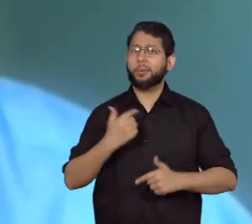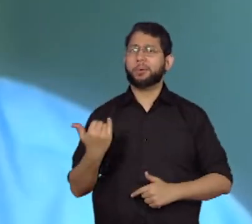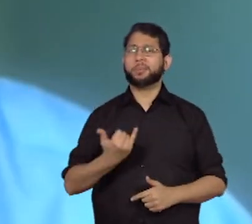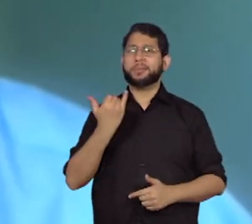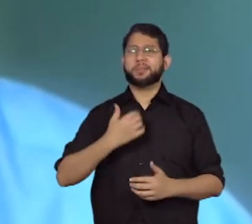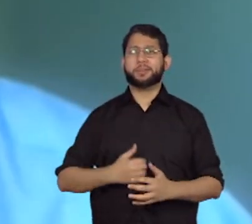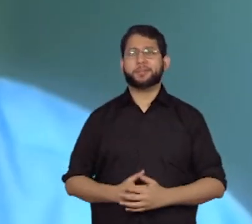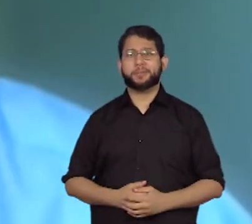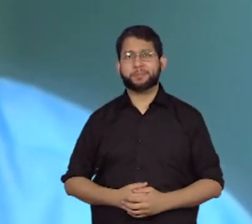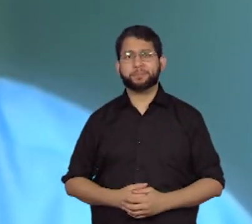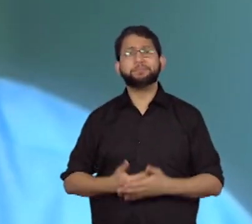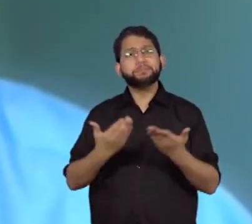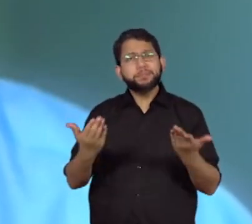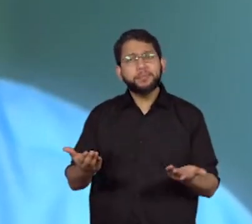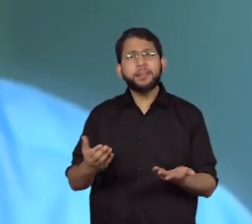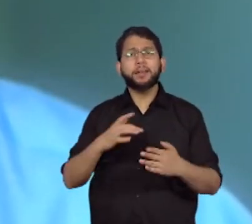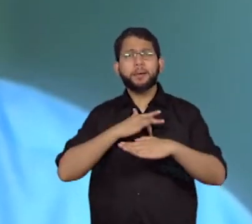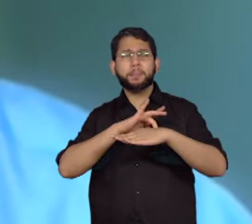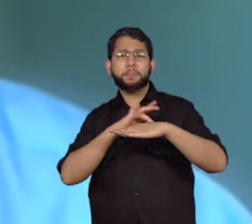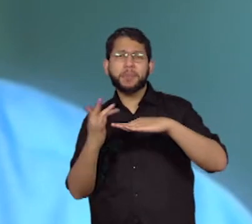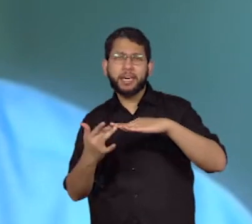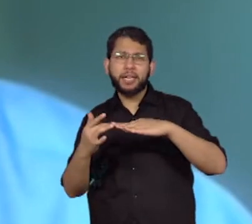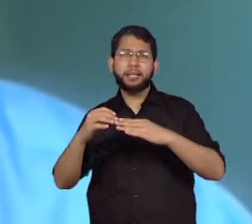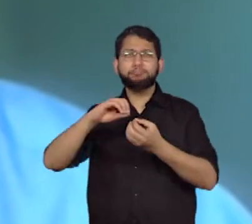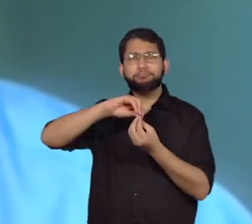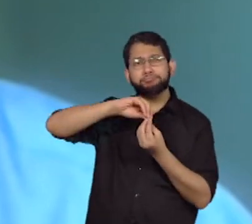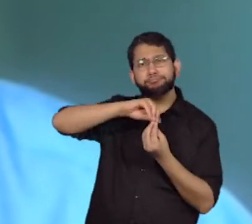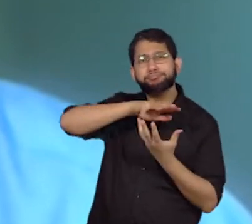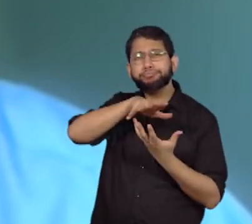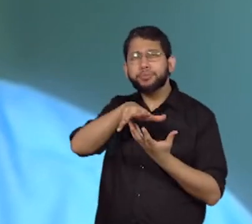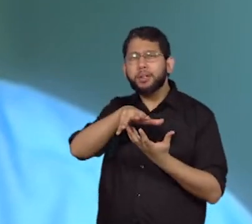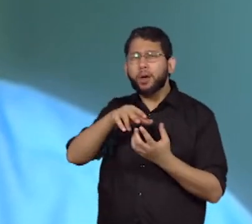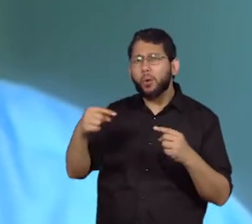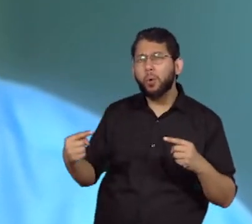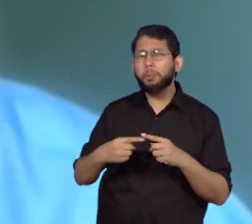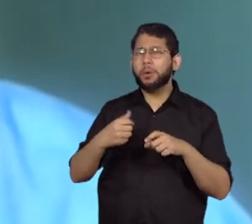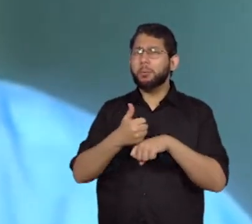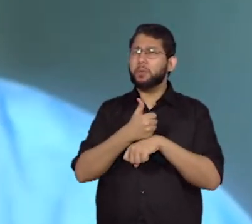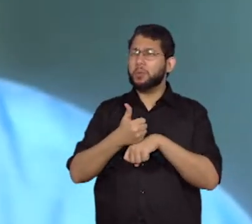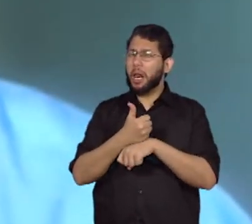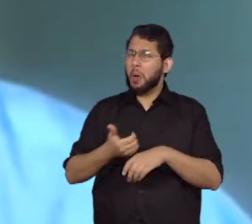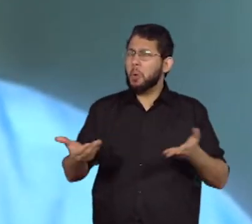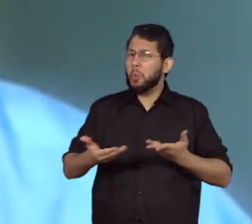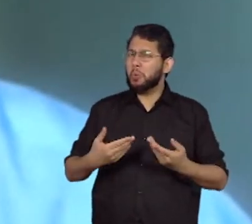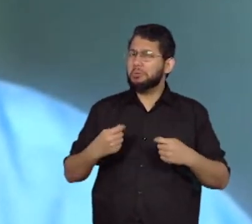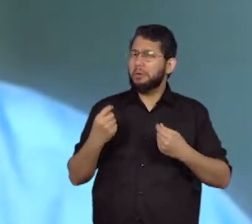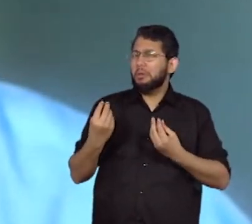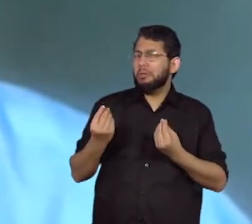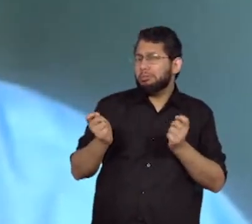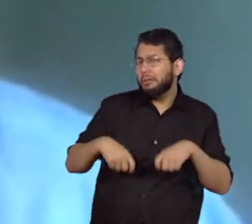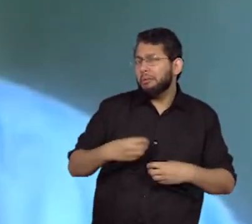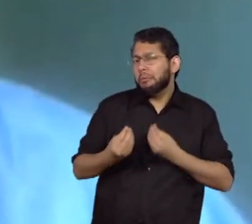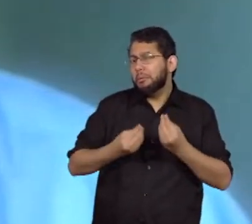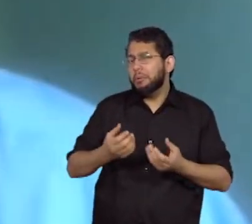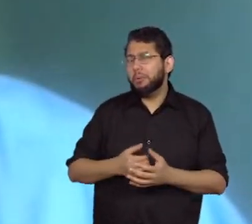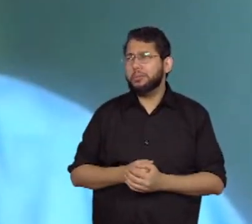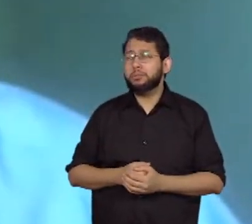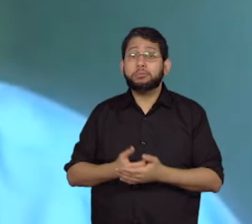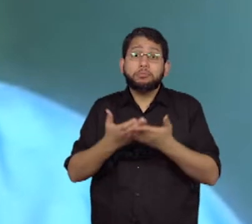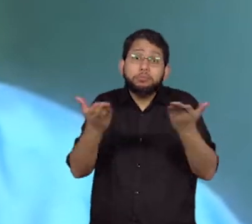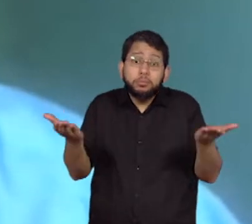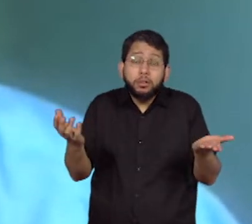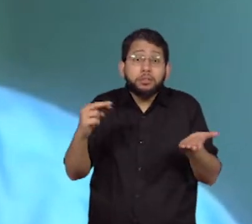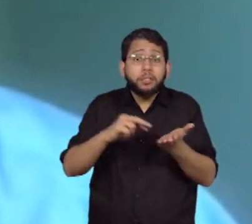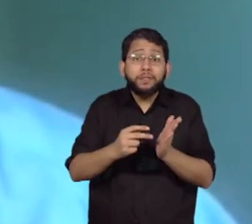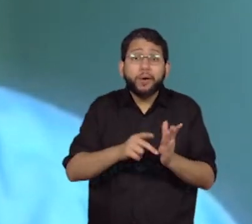Pergunta feita por @Jéssica. Qual a importância das mídias digitais para a formação profissional nos dias de hoje? É uma janela para o